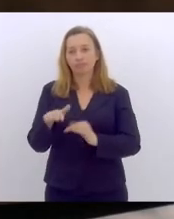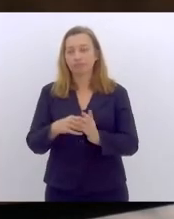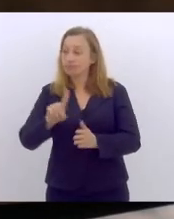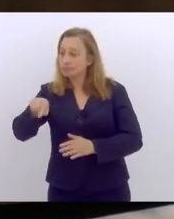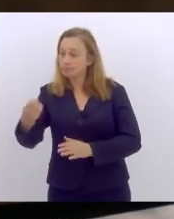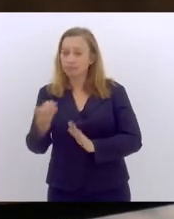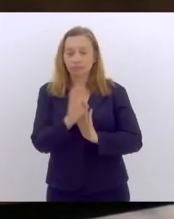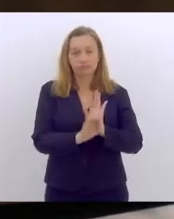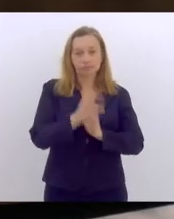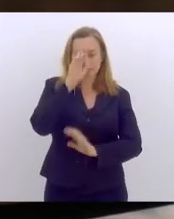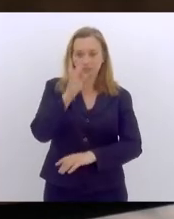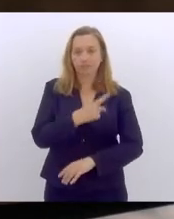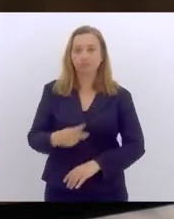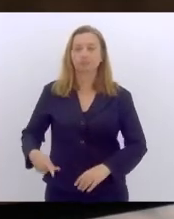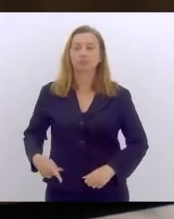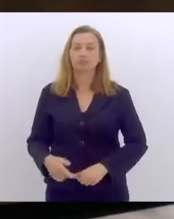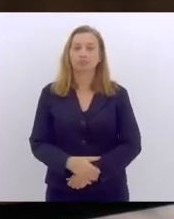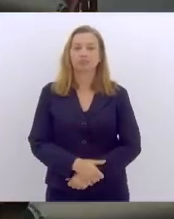as emendas, senhor presidente.